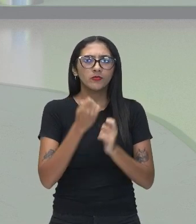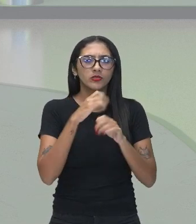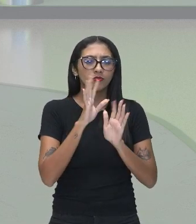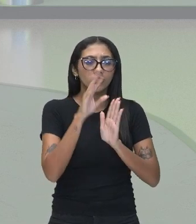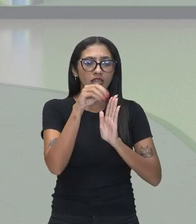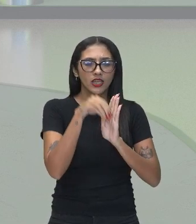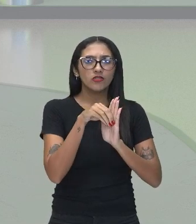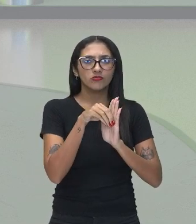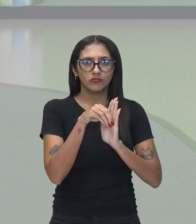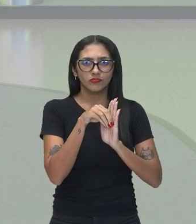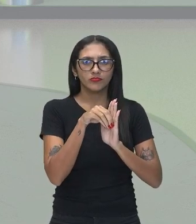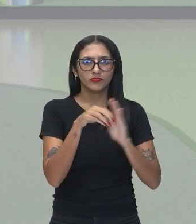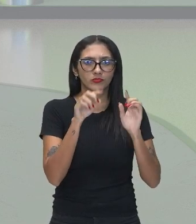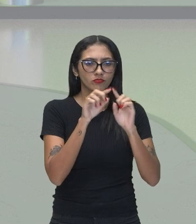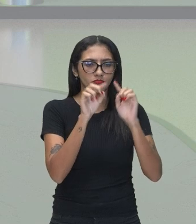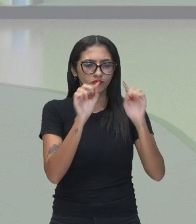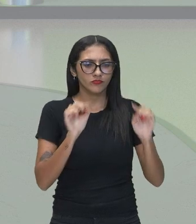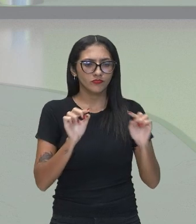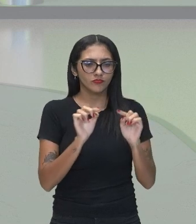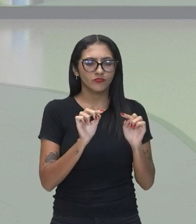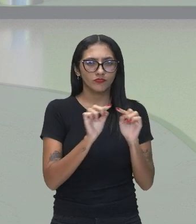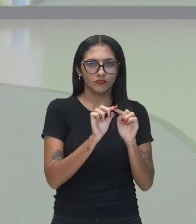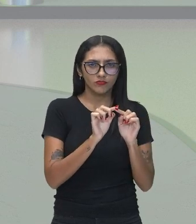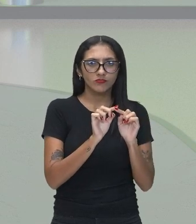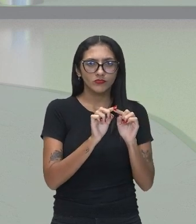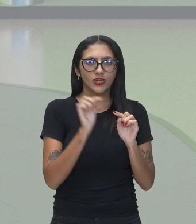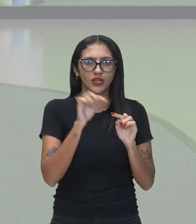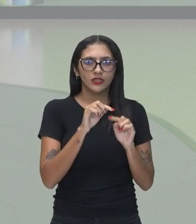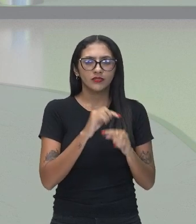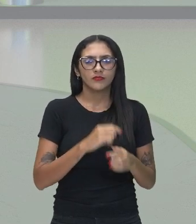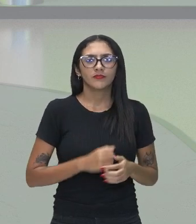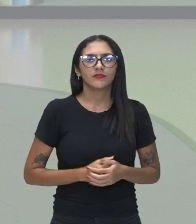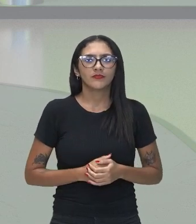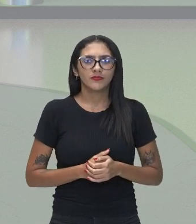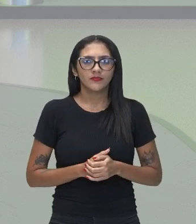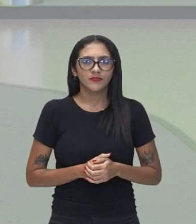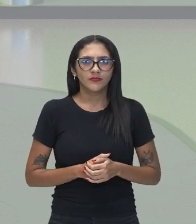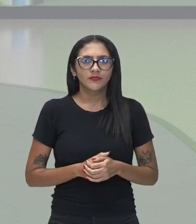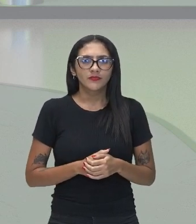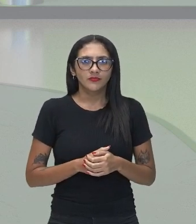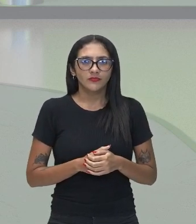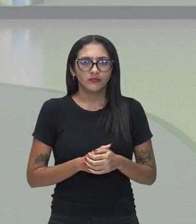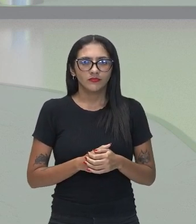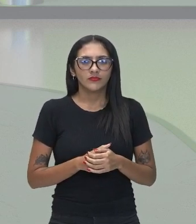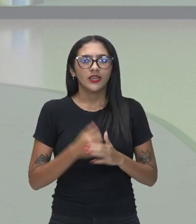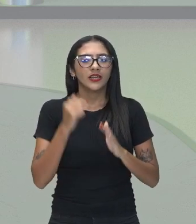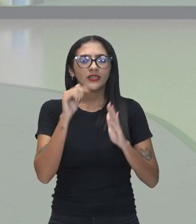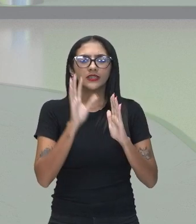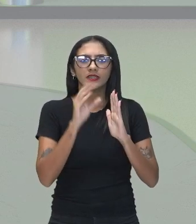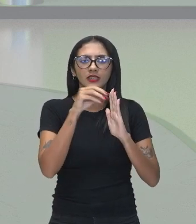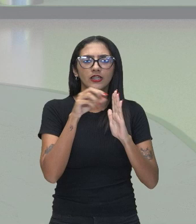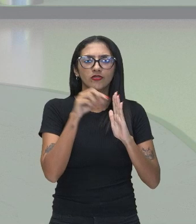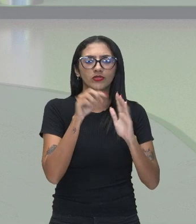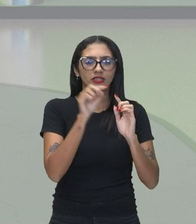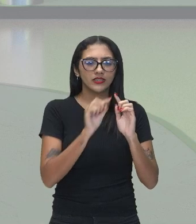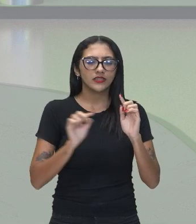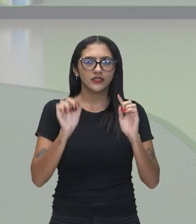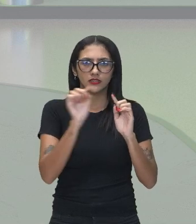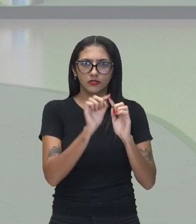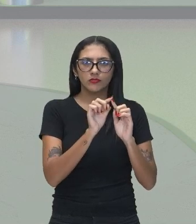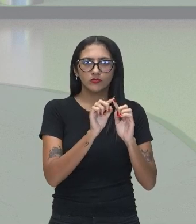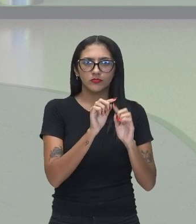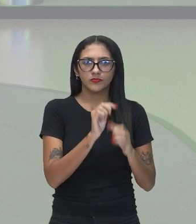núcleo. O núcleo aí desculpa, o núcleo benzênico não, o ciclo, certo? Aí ela vai